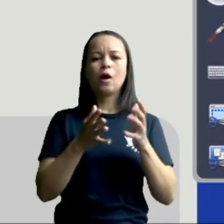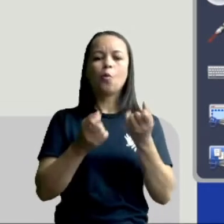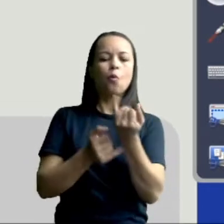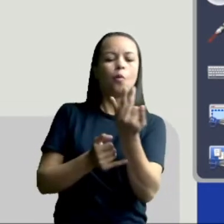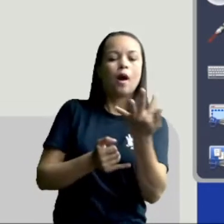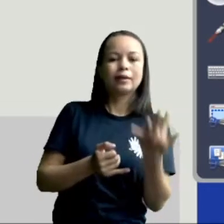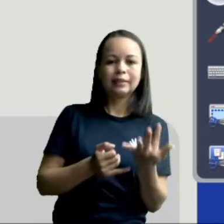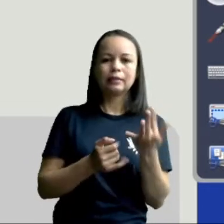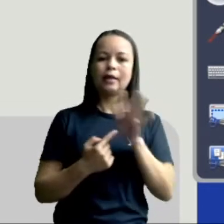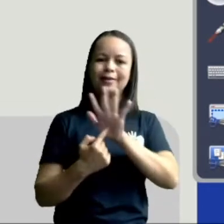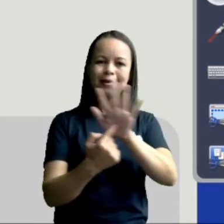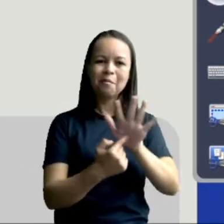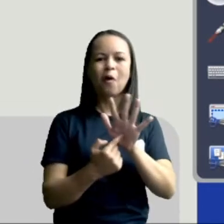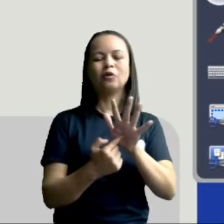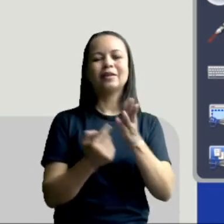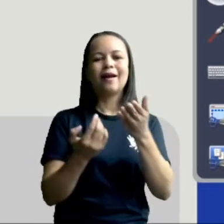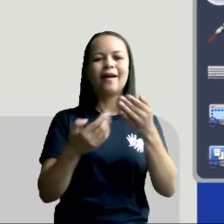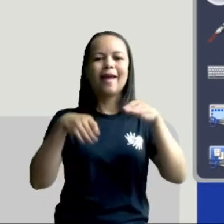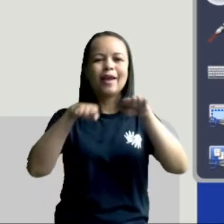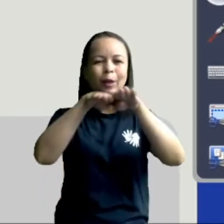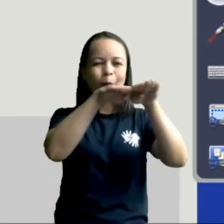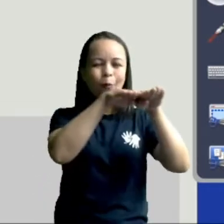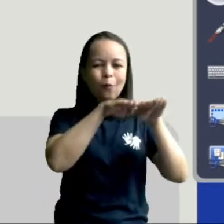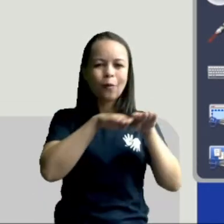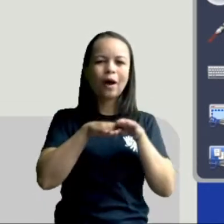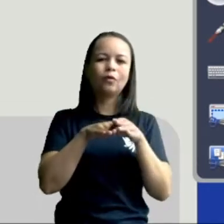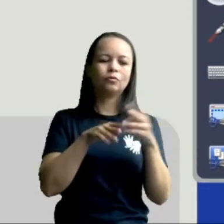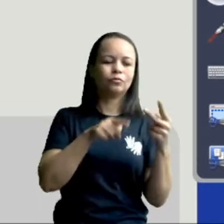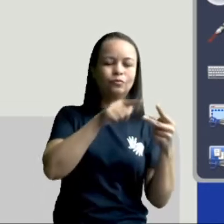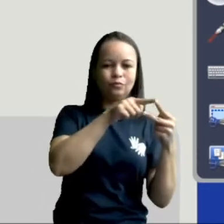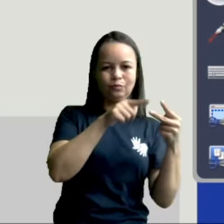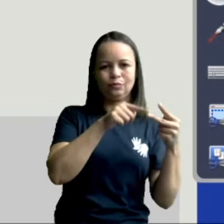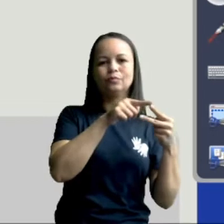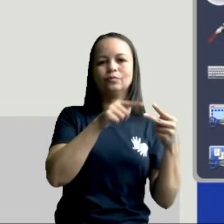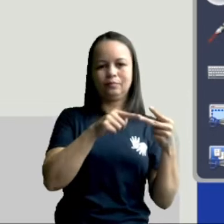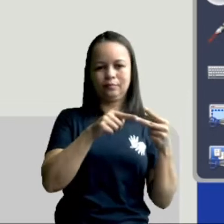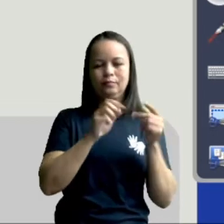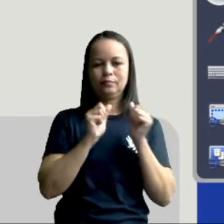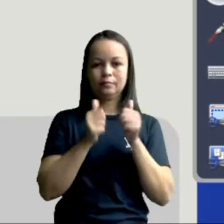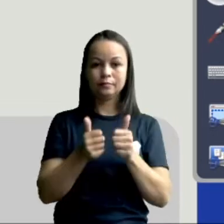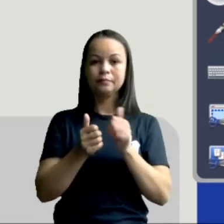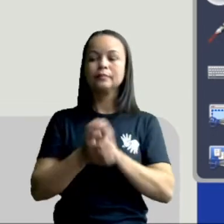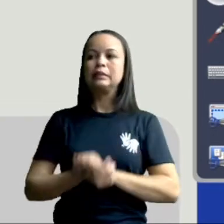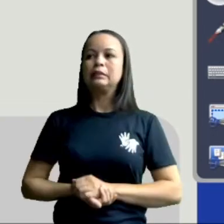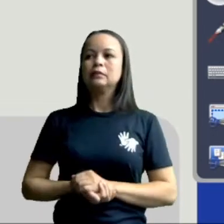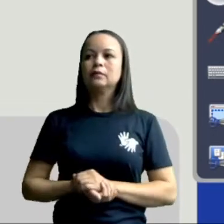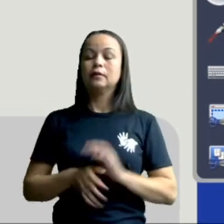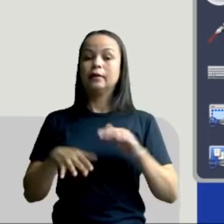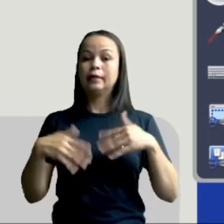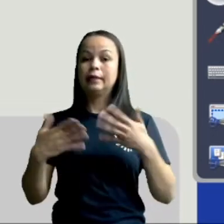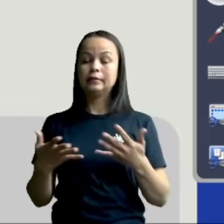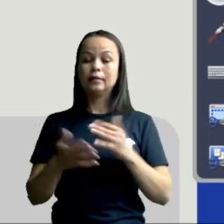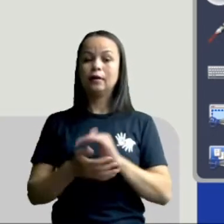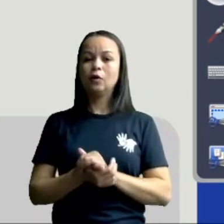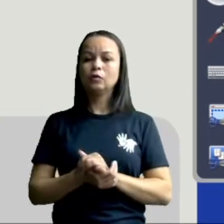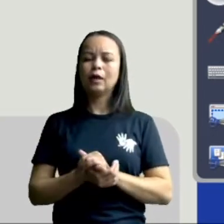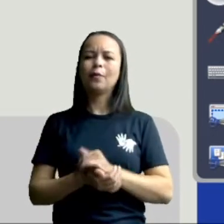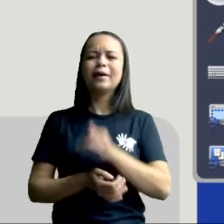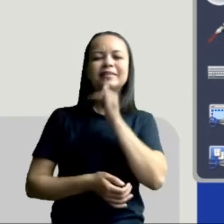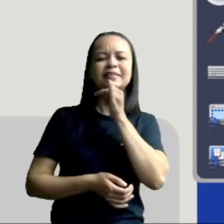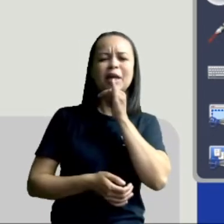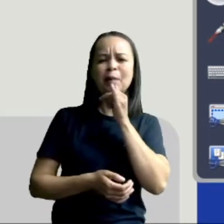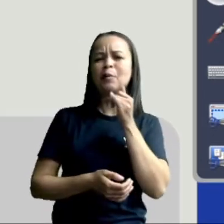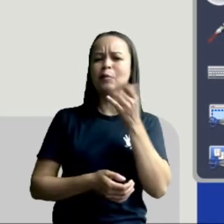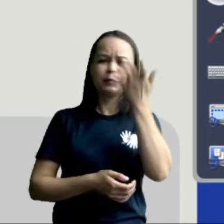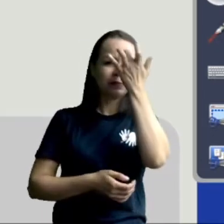expressa é a mesma, né, nas duas situações, tá bom? Então, tá aí um exemplo muito